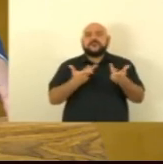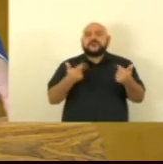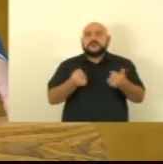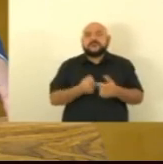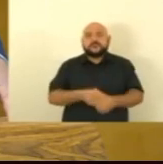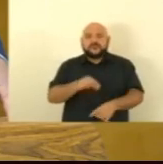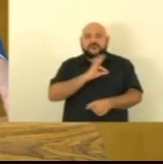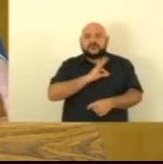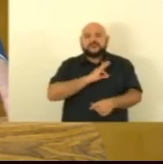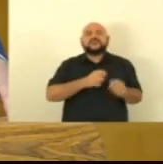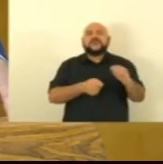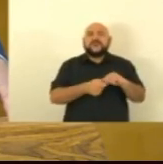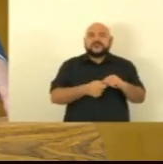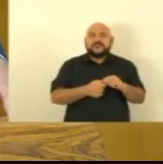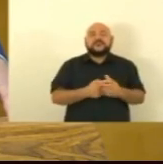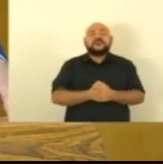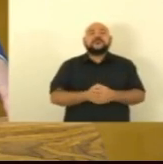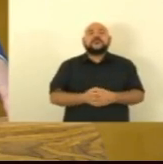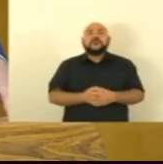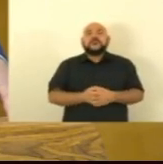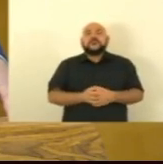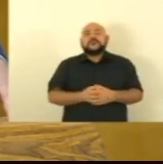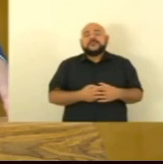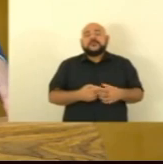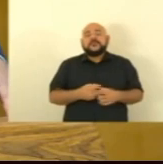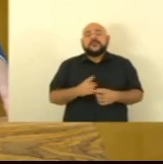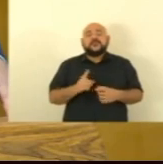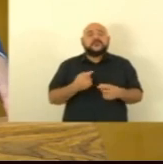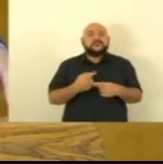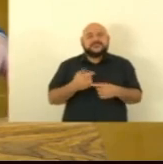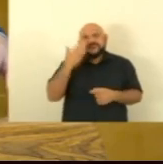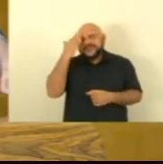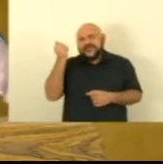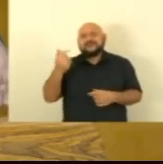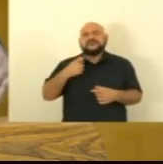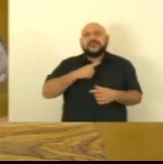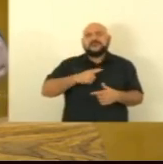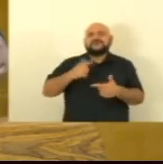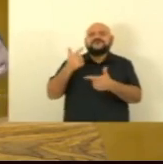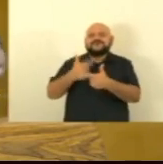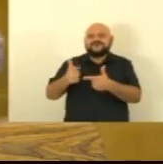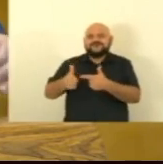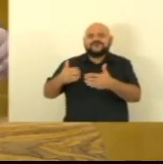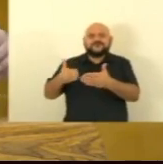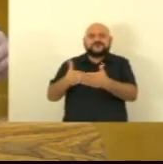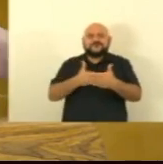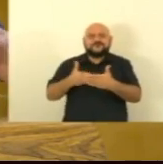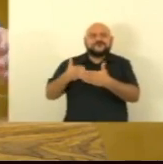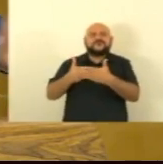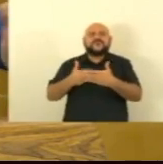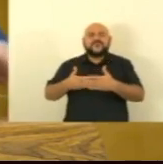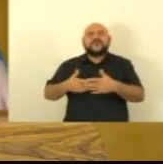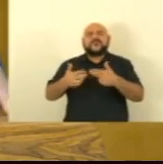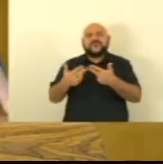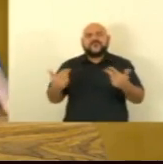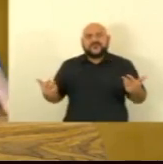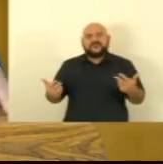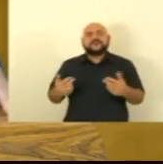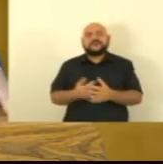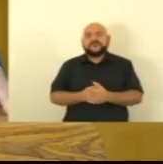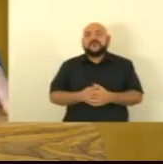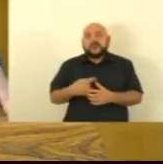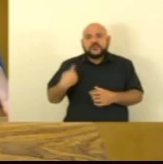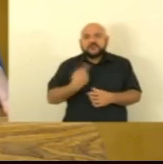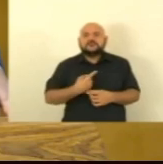Polícia Militar, a Polícia Civil, mesmo com todas as deficiências que nós temos por muito tempo falado aqui